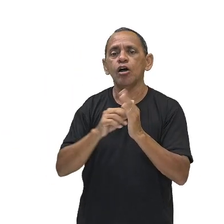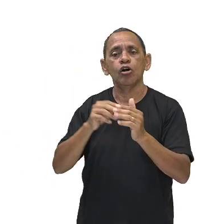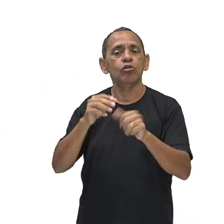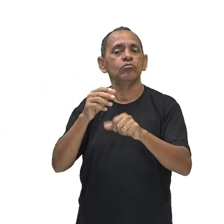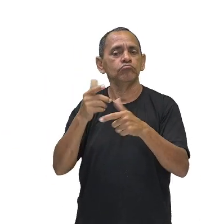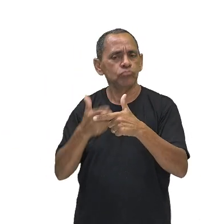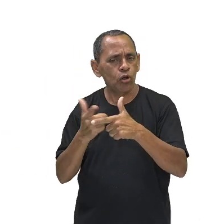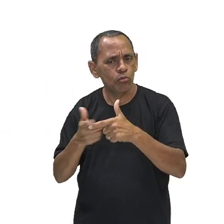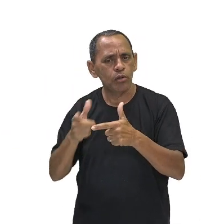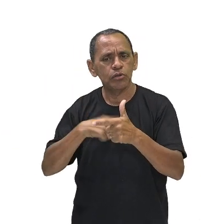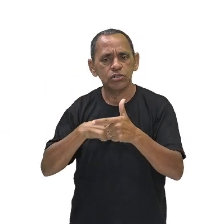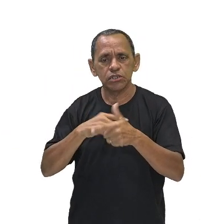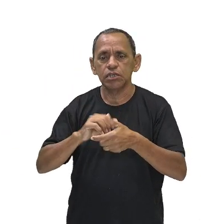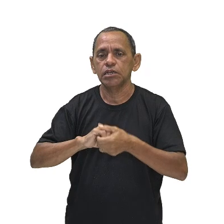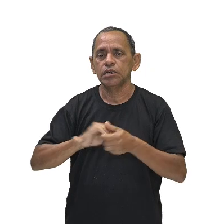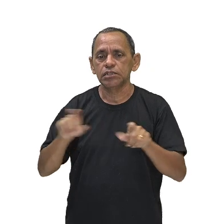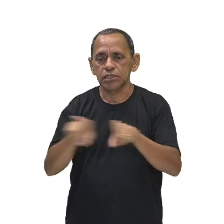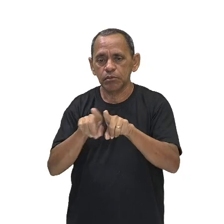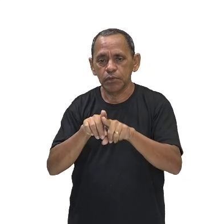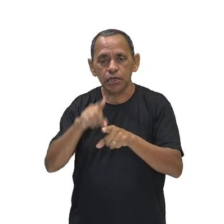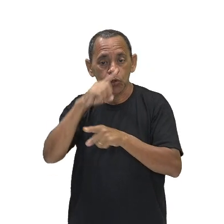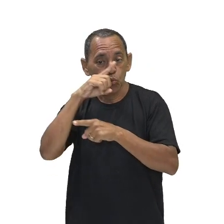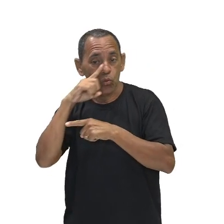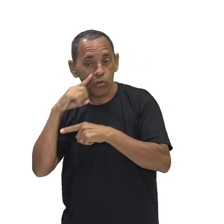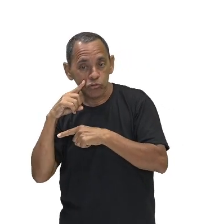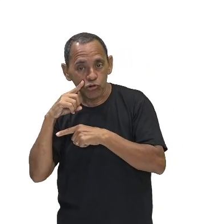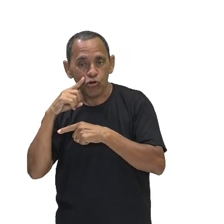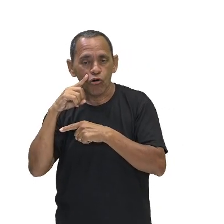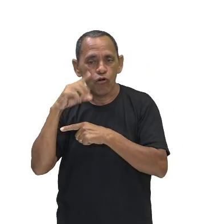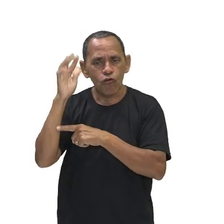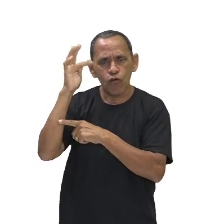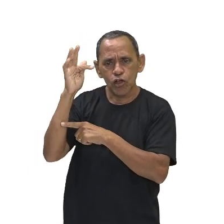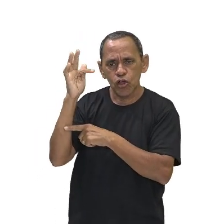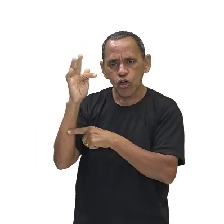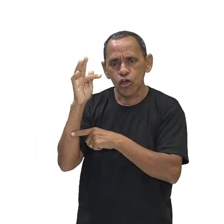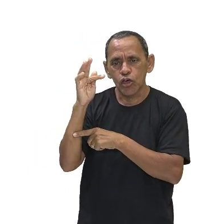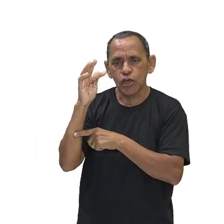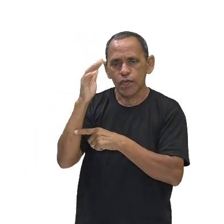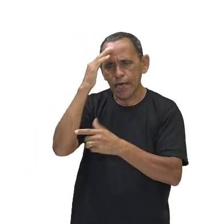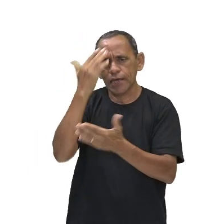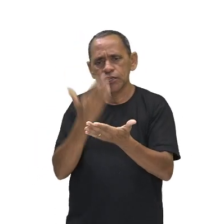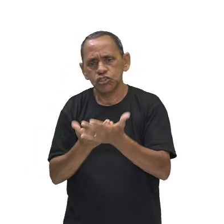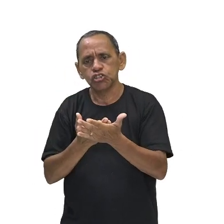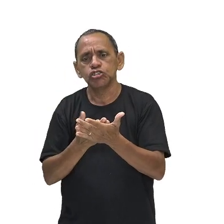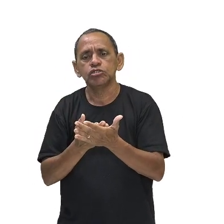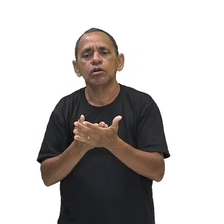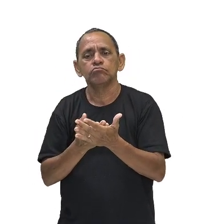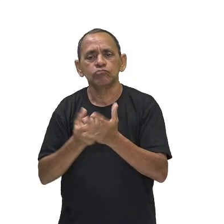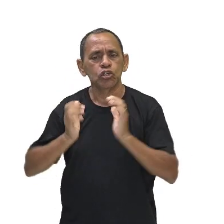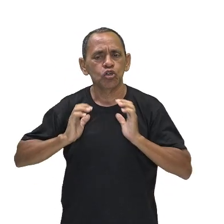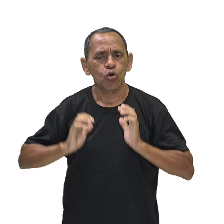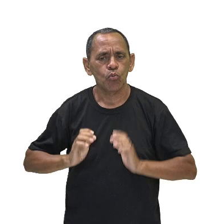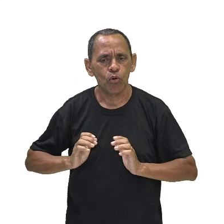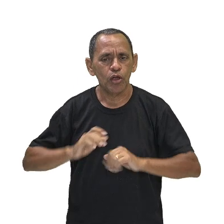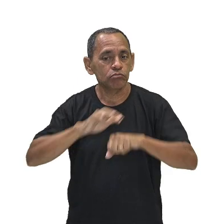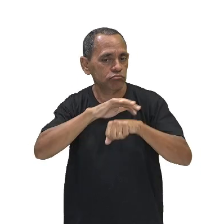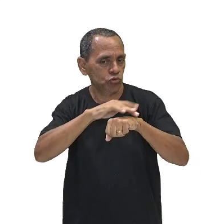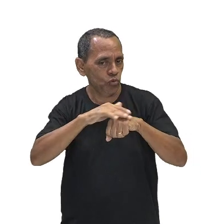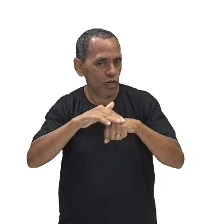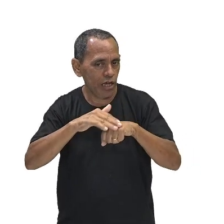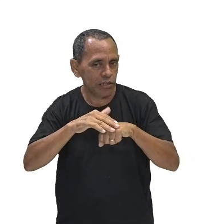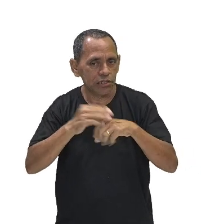assim desviantes. E Durkheim considera esse comportamento como uma doença, como